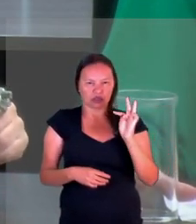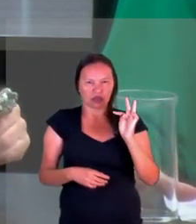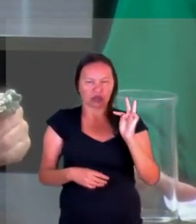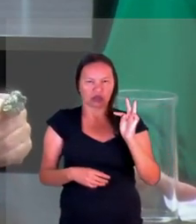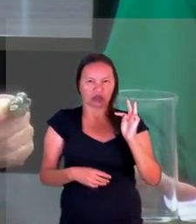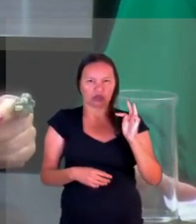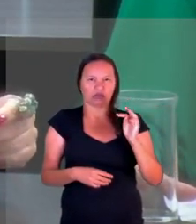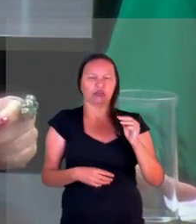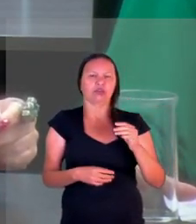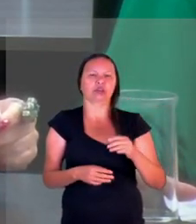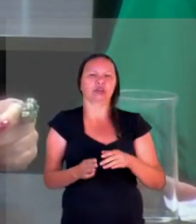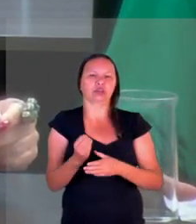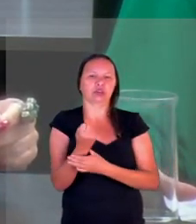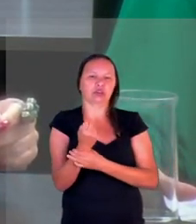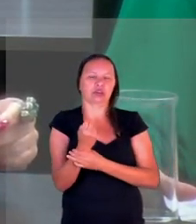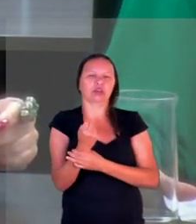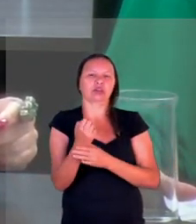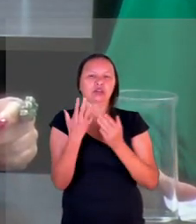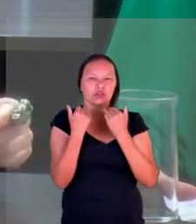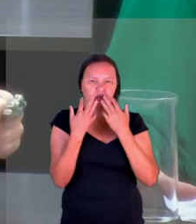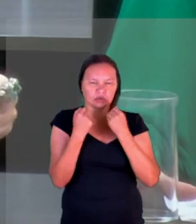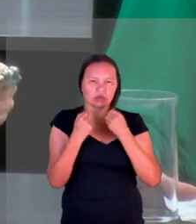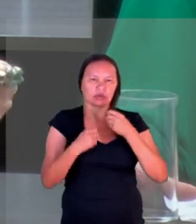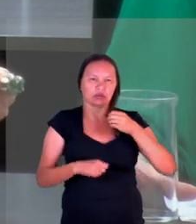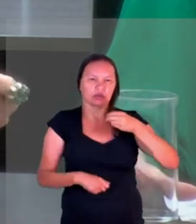palavra Doutora tem 20